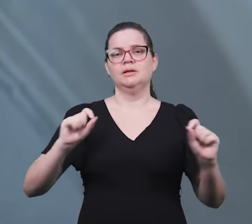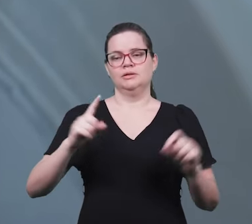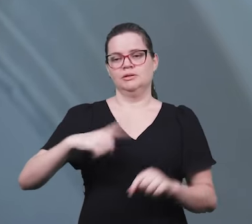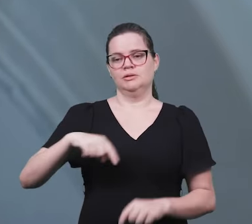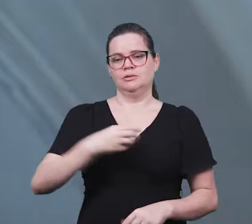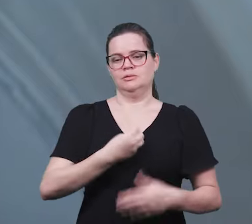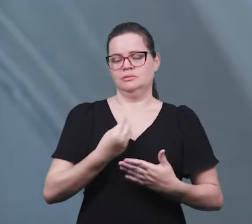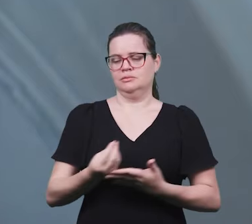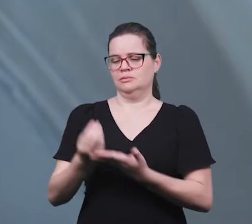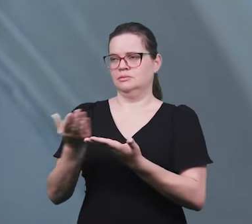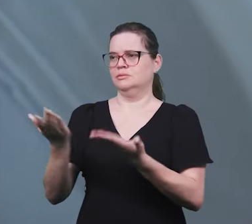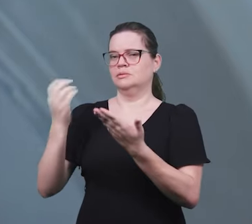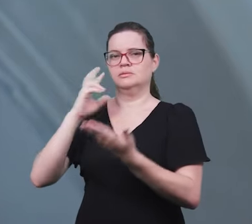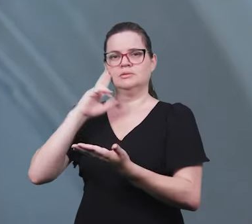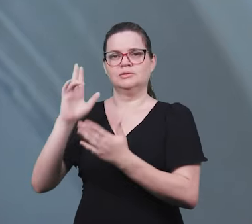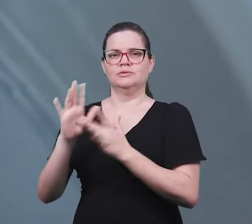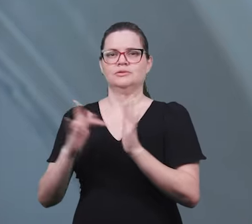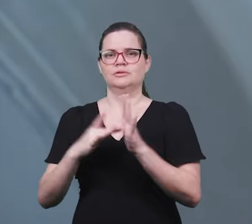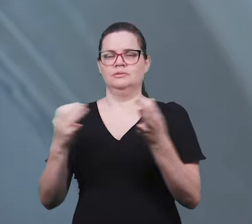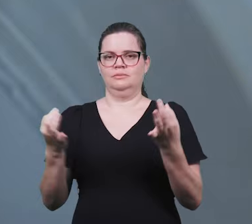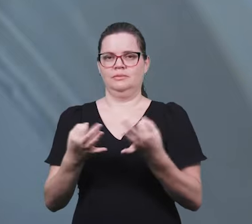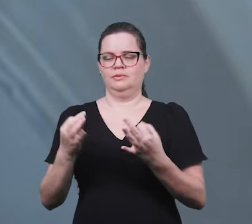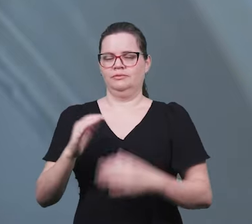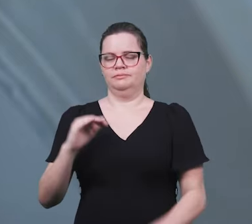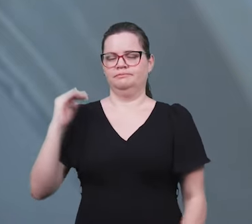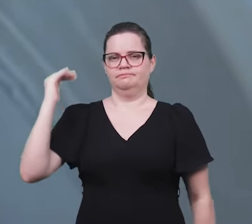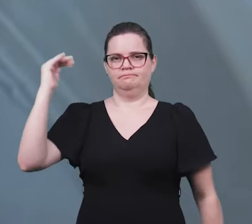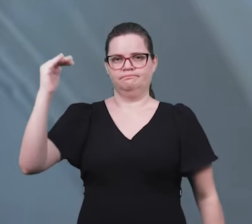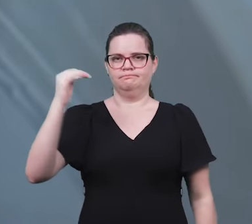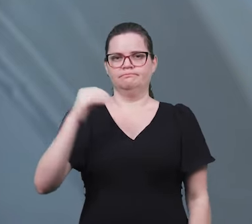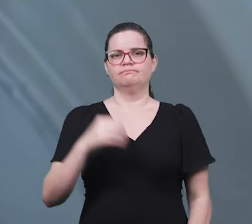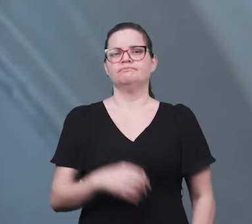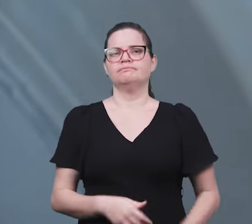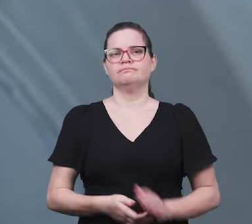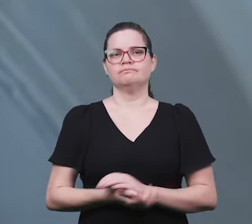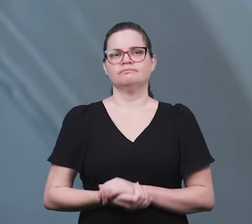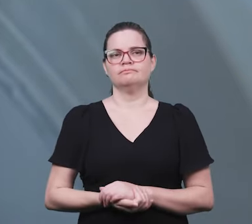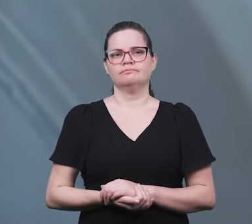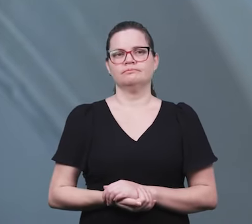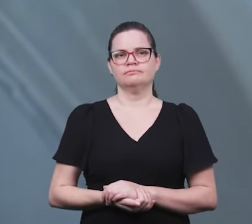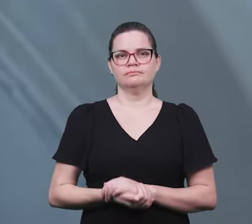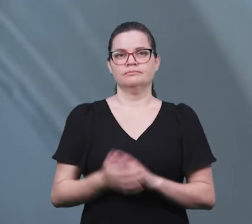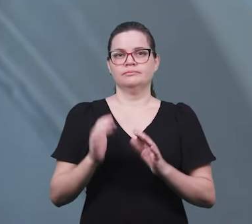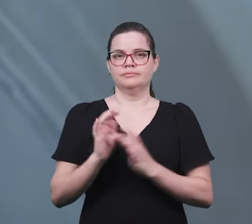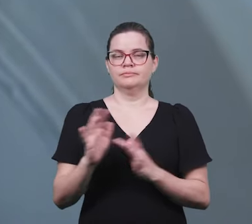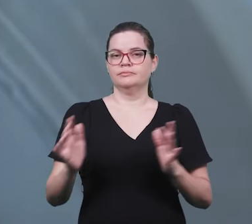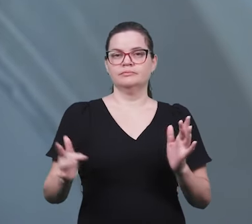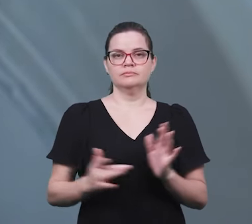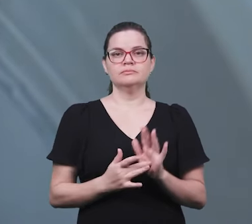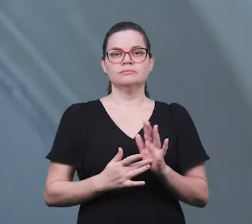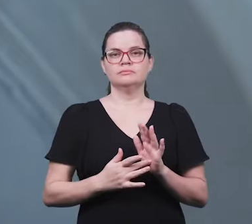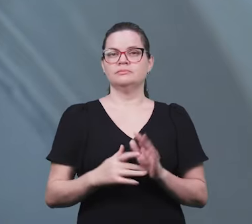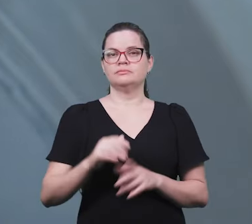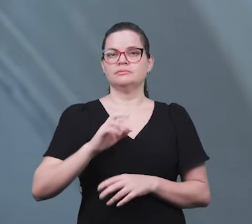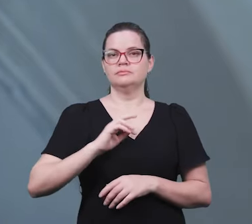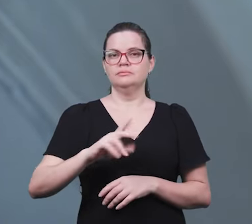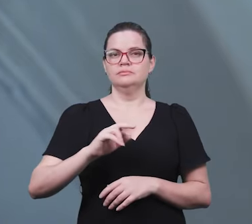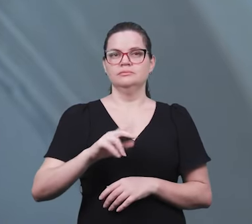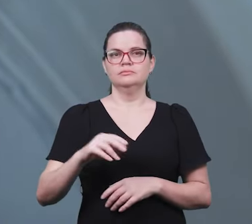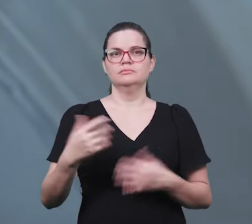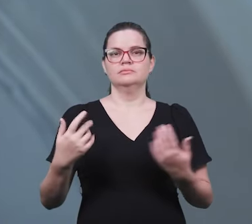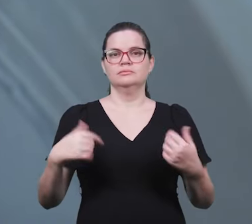pastor, Jesus, ao sumo pastor, Jesus. Então, Jesus não era um assunto de